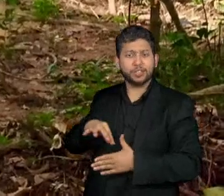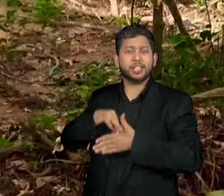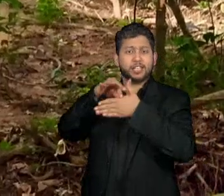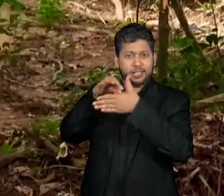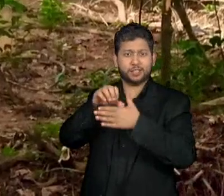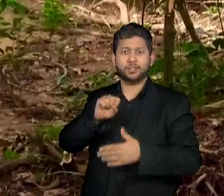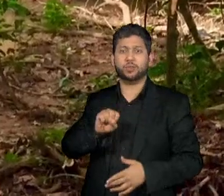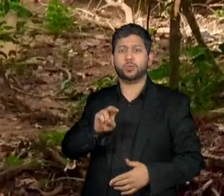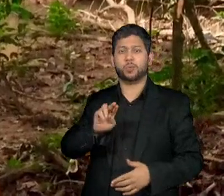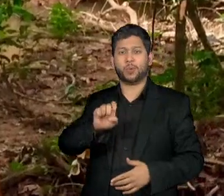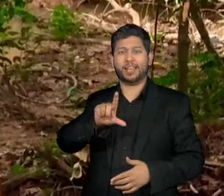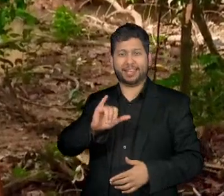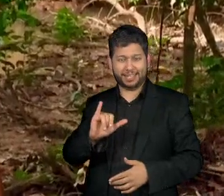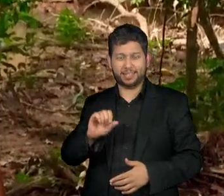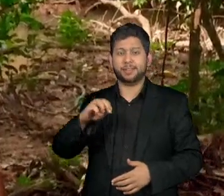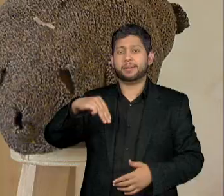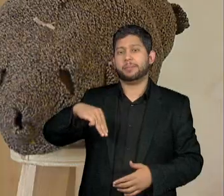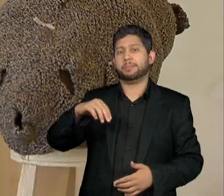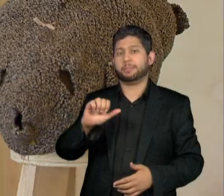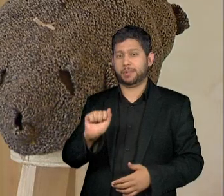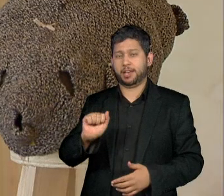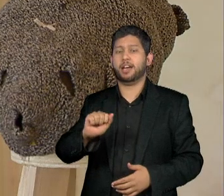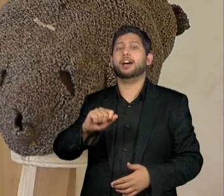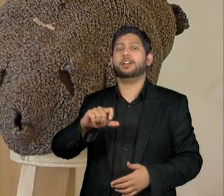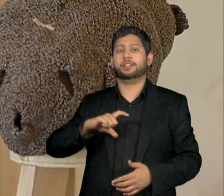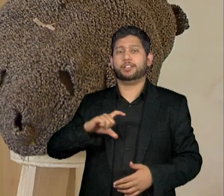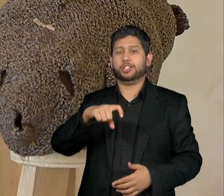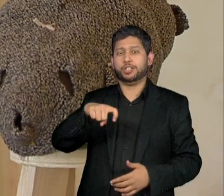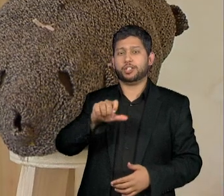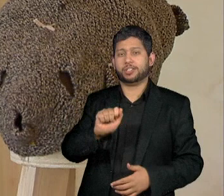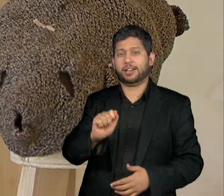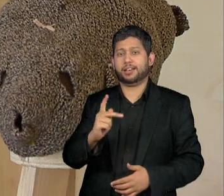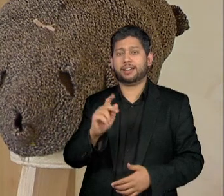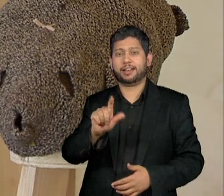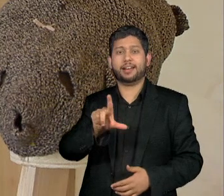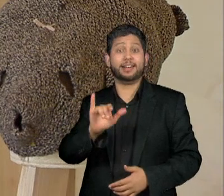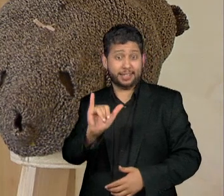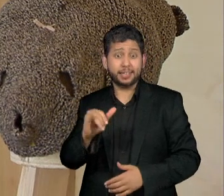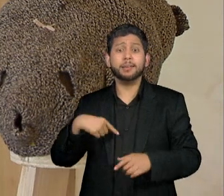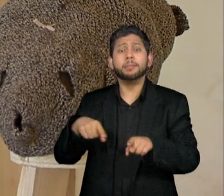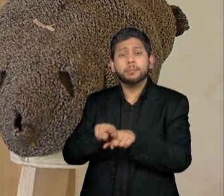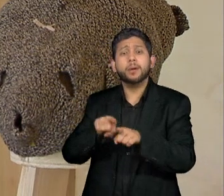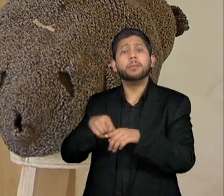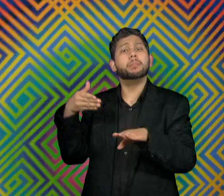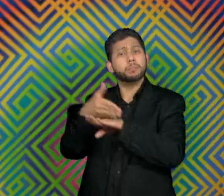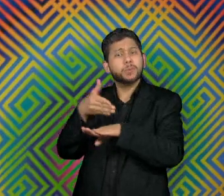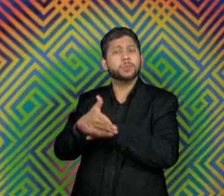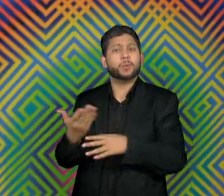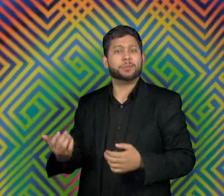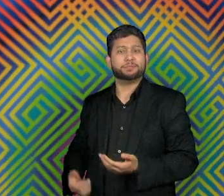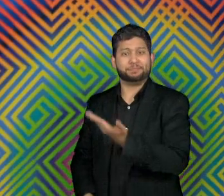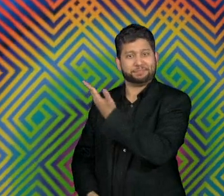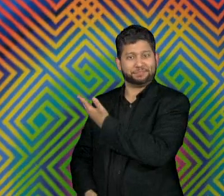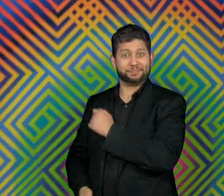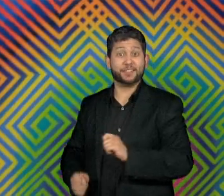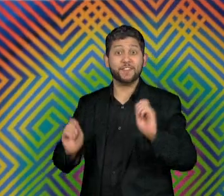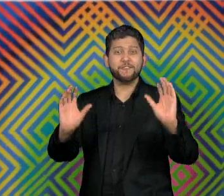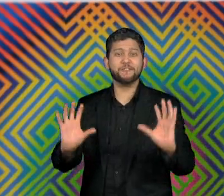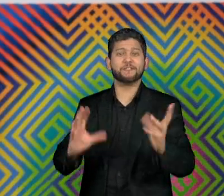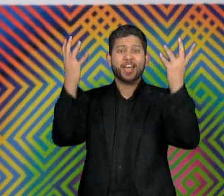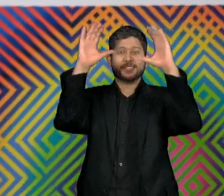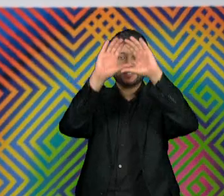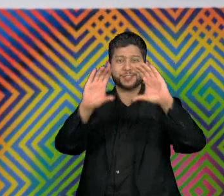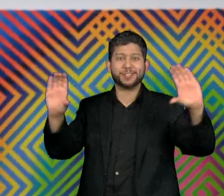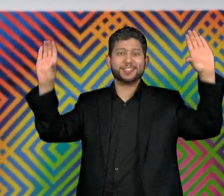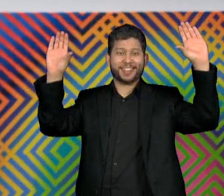Sueli Machacali, em Minas Gerais, participaram da criação coletiva. Em Festa do Céu,